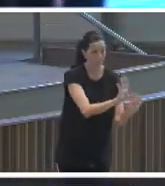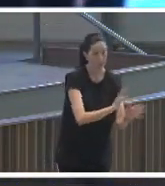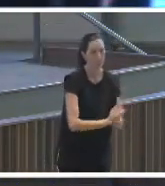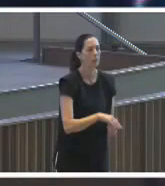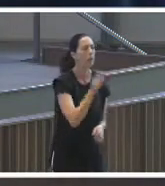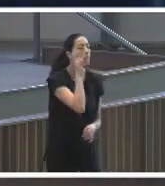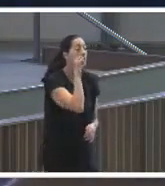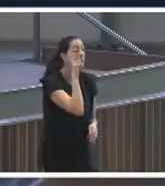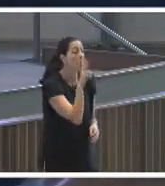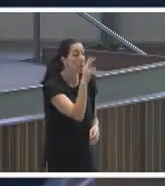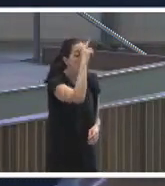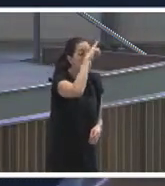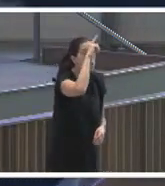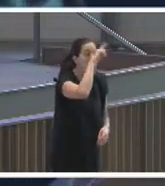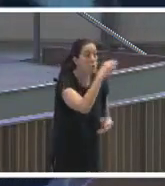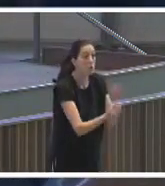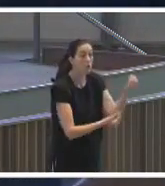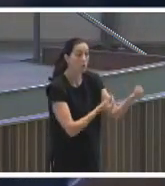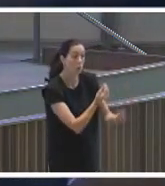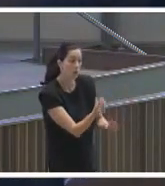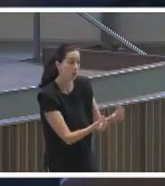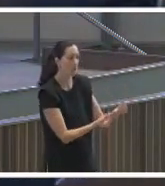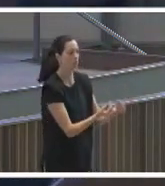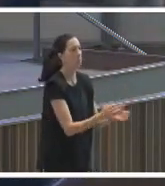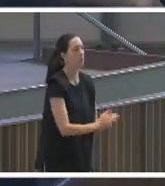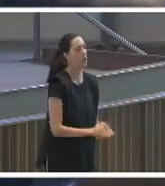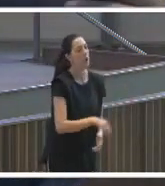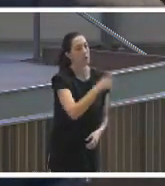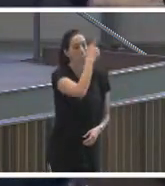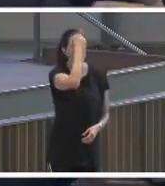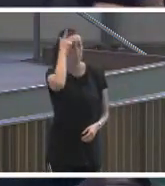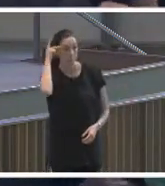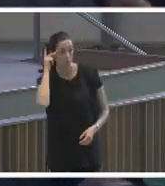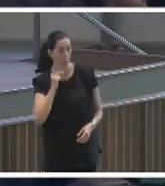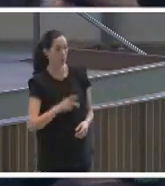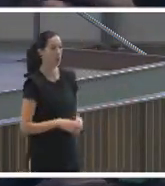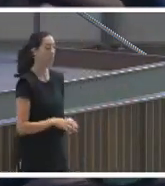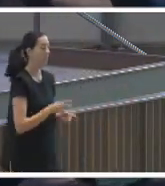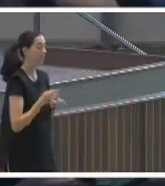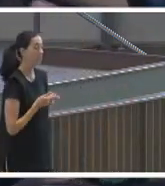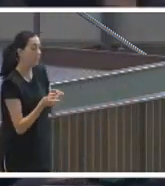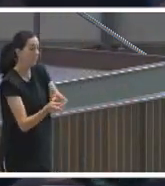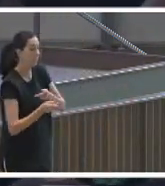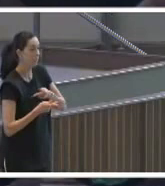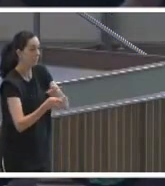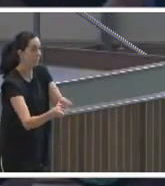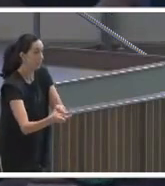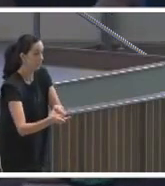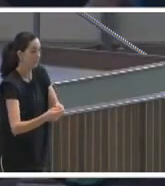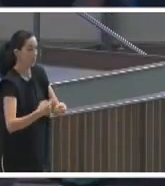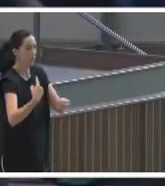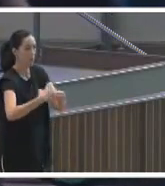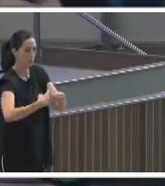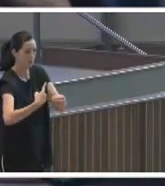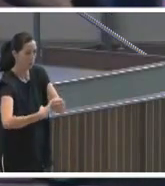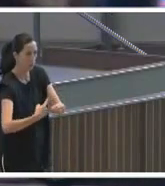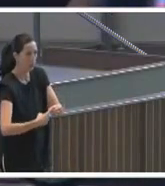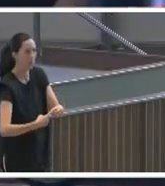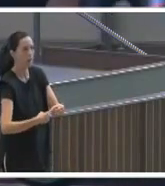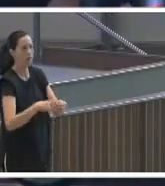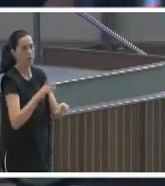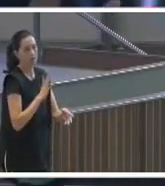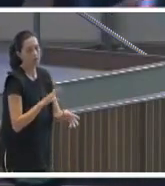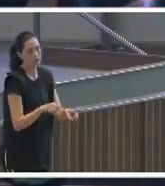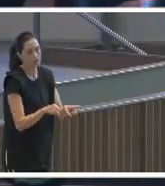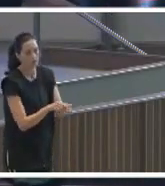é? As pessoas estavam lá visitando a igreja, enviadas, estavam lá como